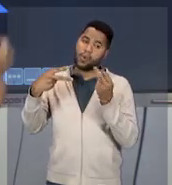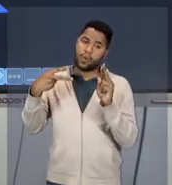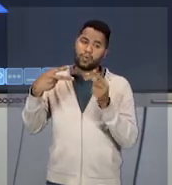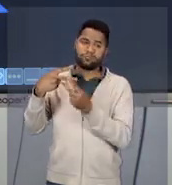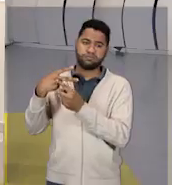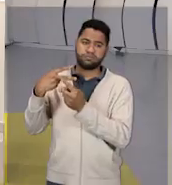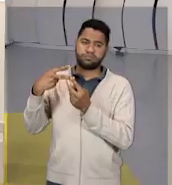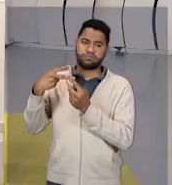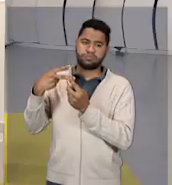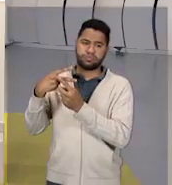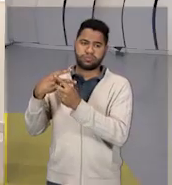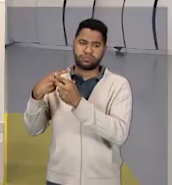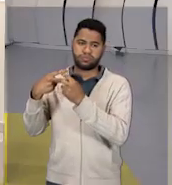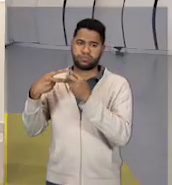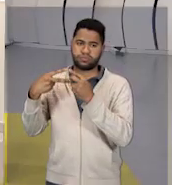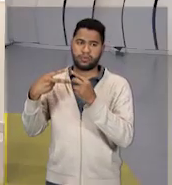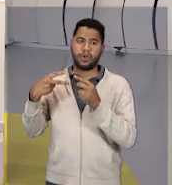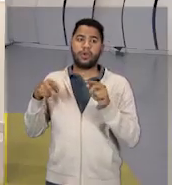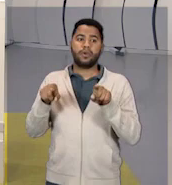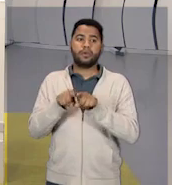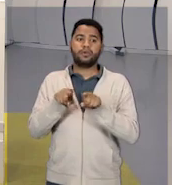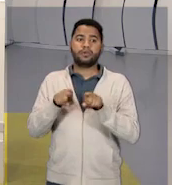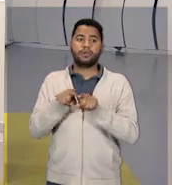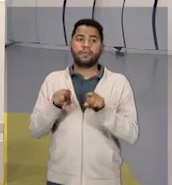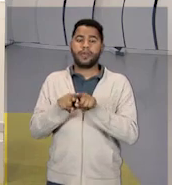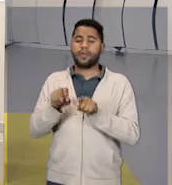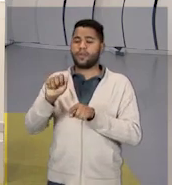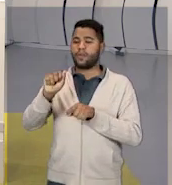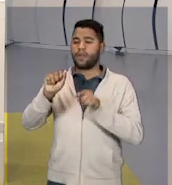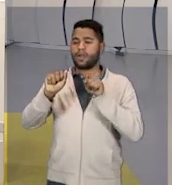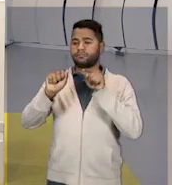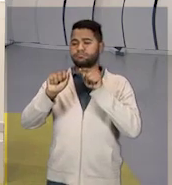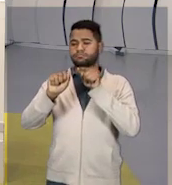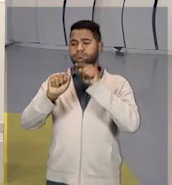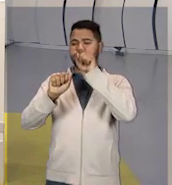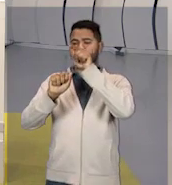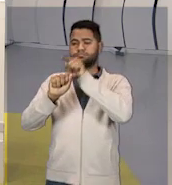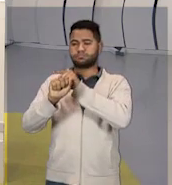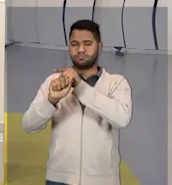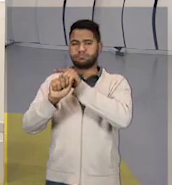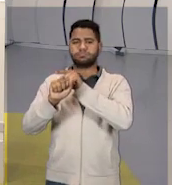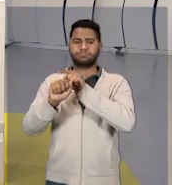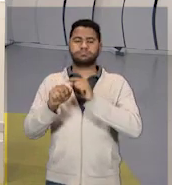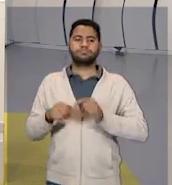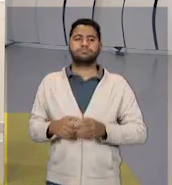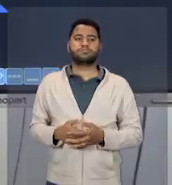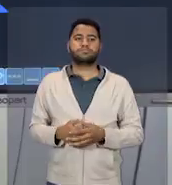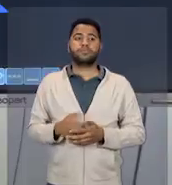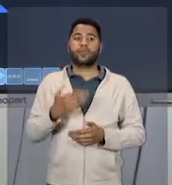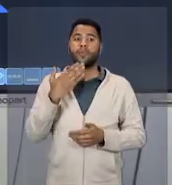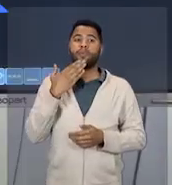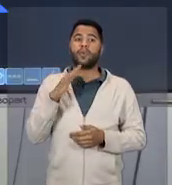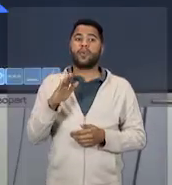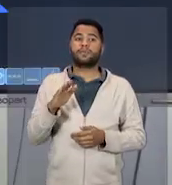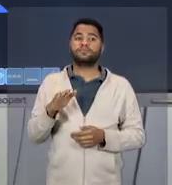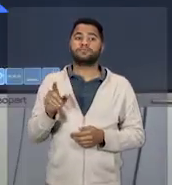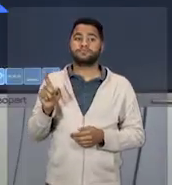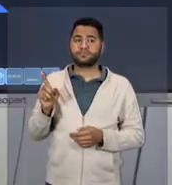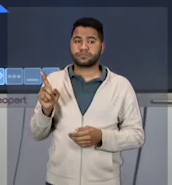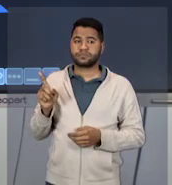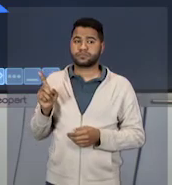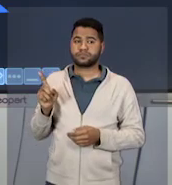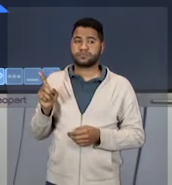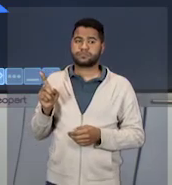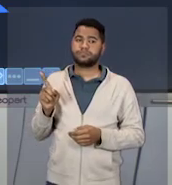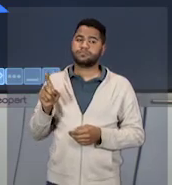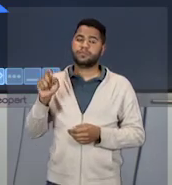colocar com acento circunflexo a letra. Então, o A aqui, ó. Então, qual que é a letra que está no vértice. Nesse caso